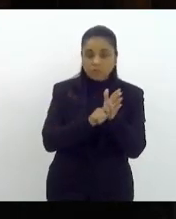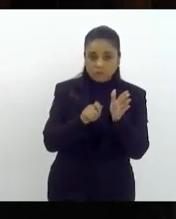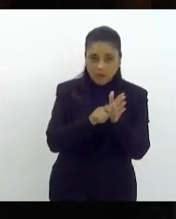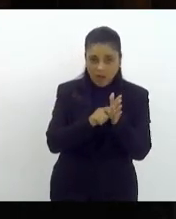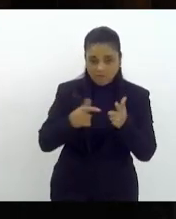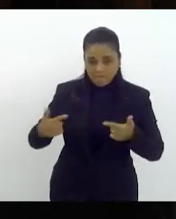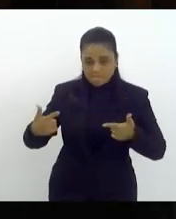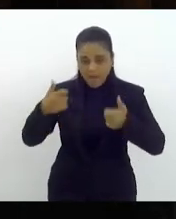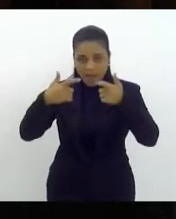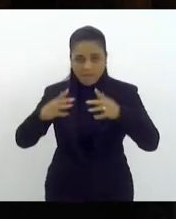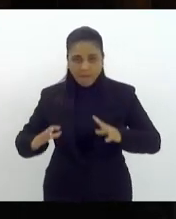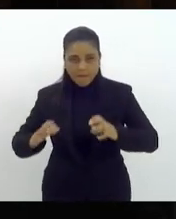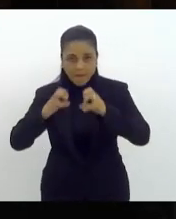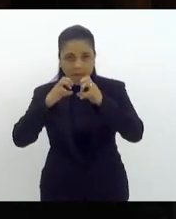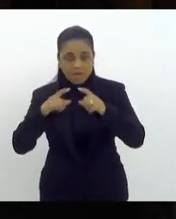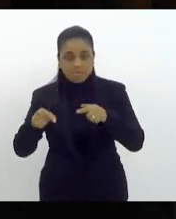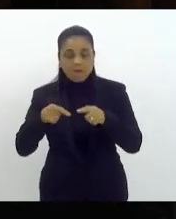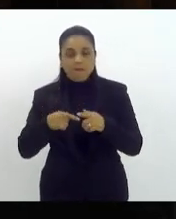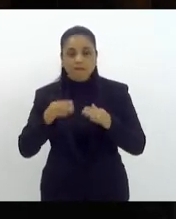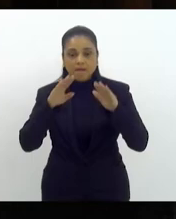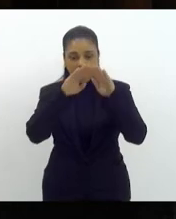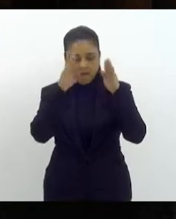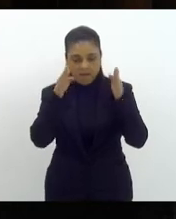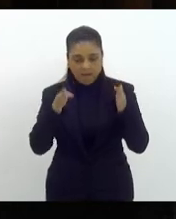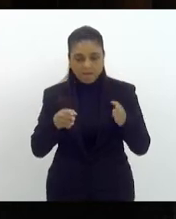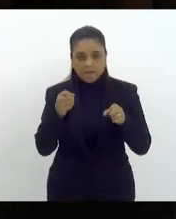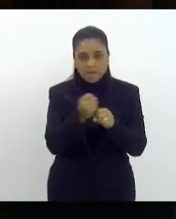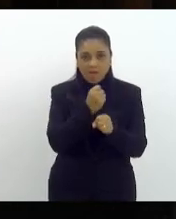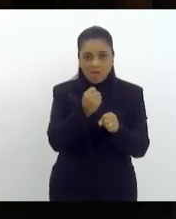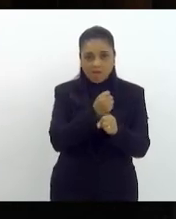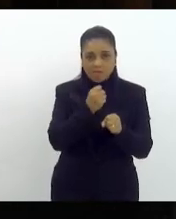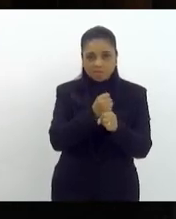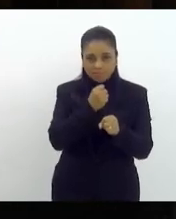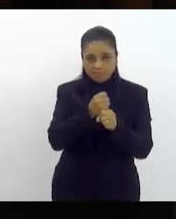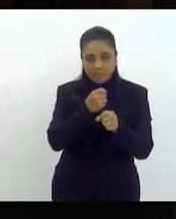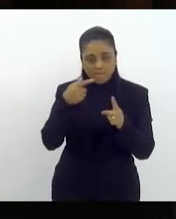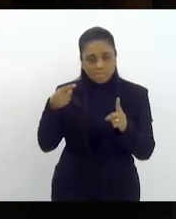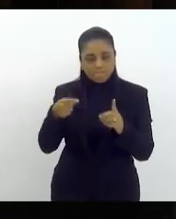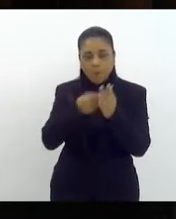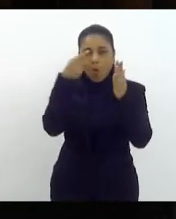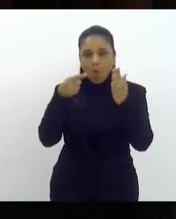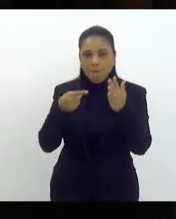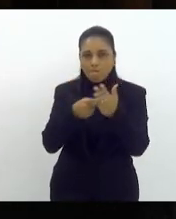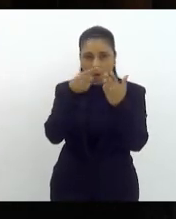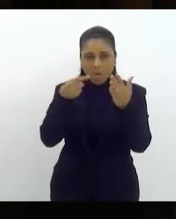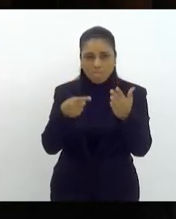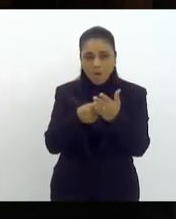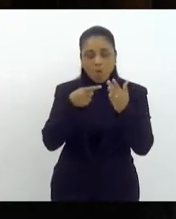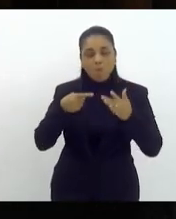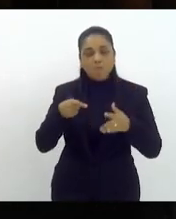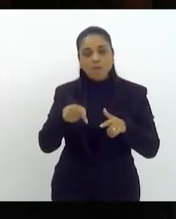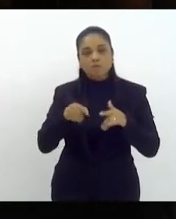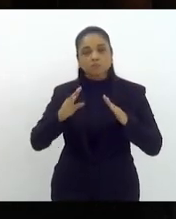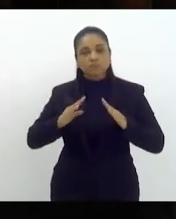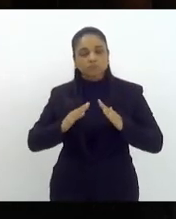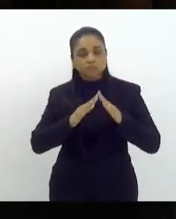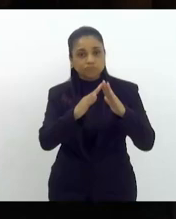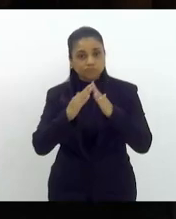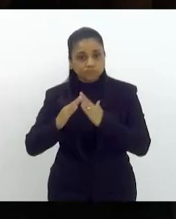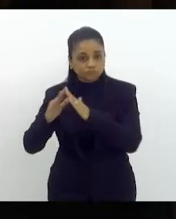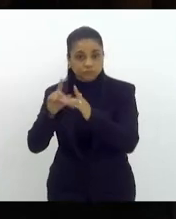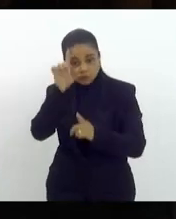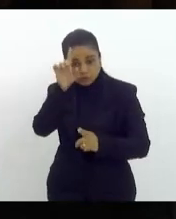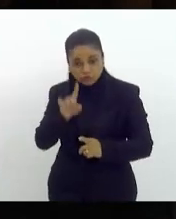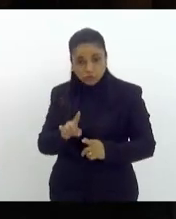ali de uma cabine blindada da polícia militar para que os moradores daquela região possa ter